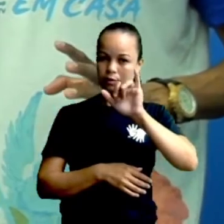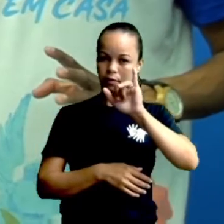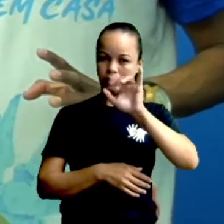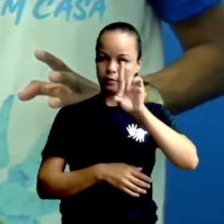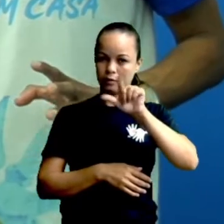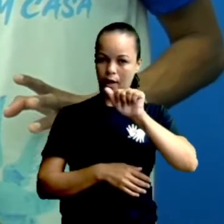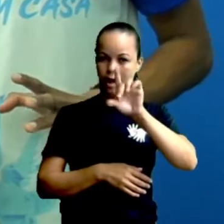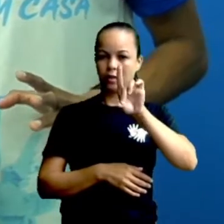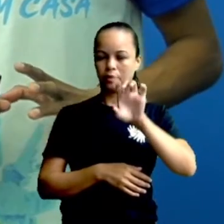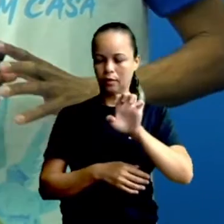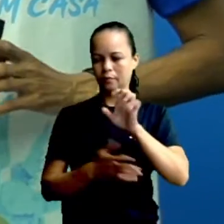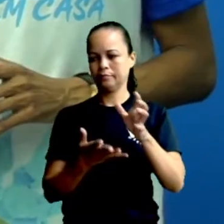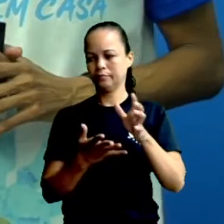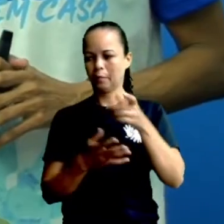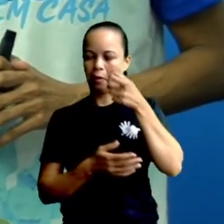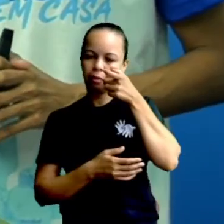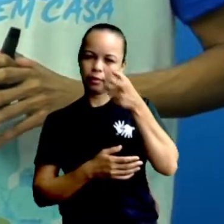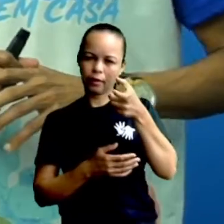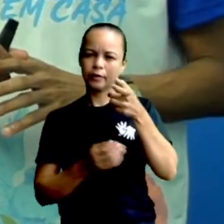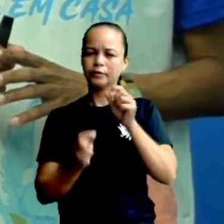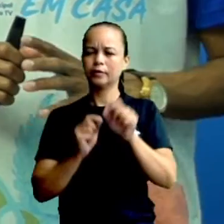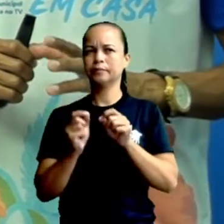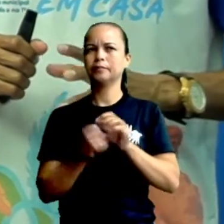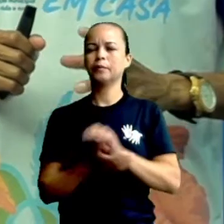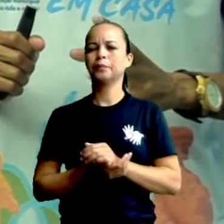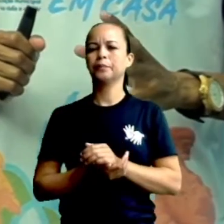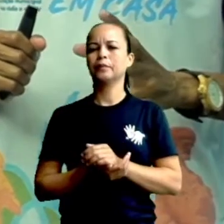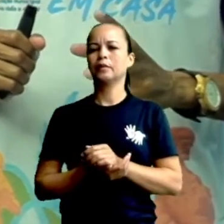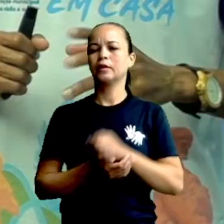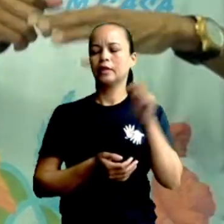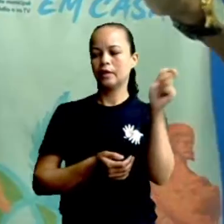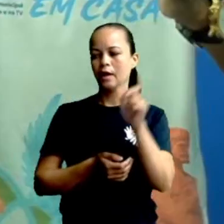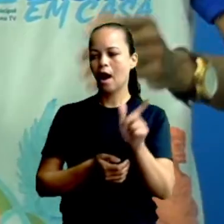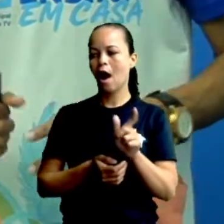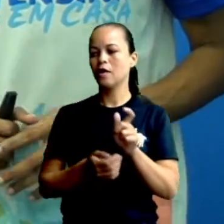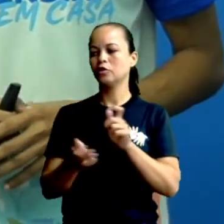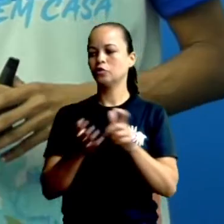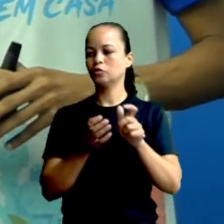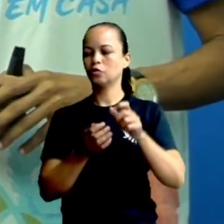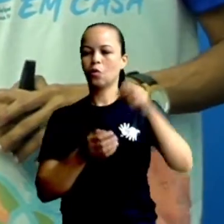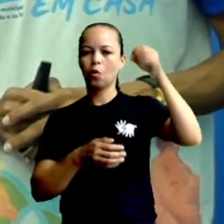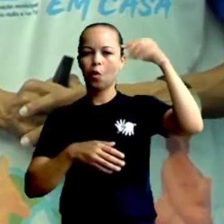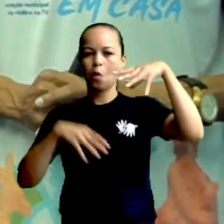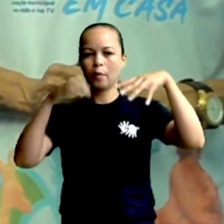Às vezes vocês estão no transporte, por exemplo, no ônibus.